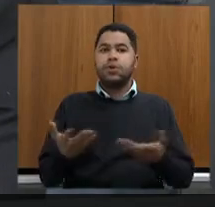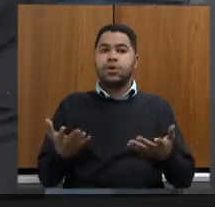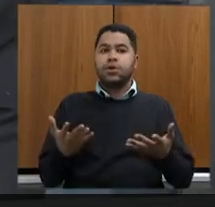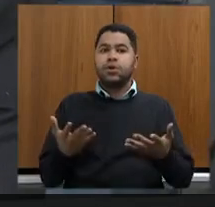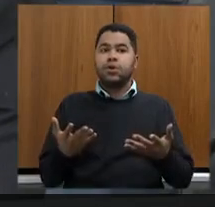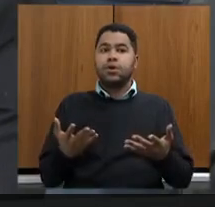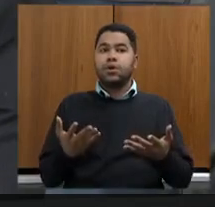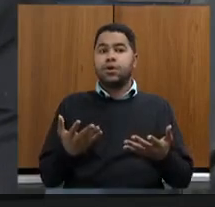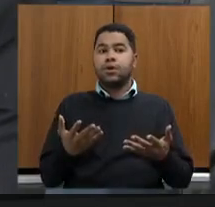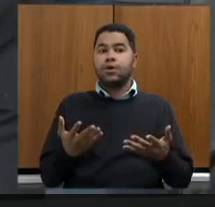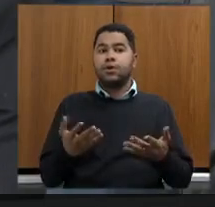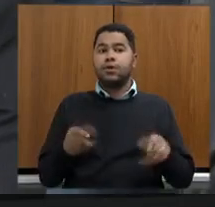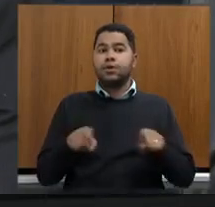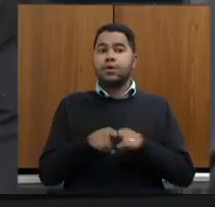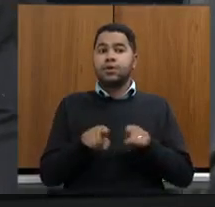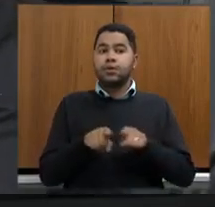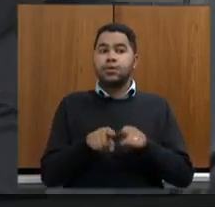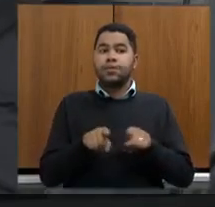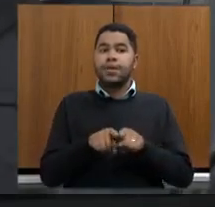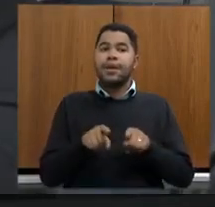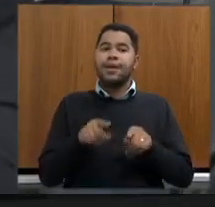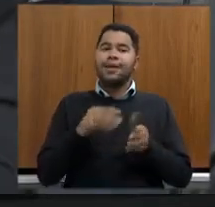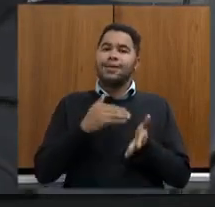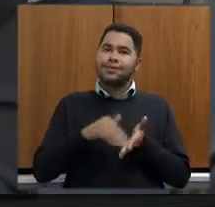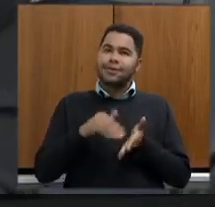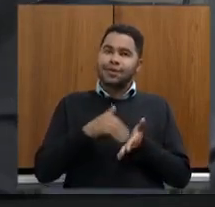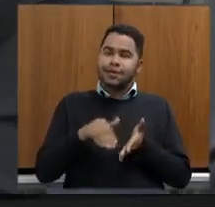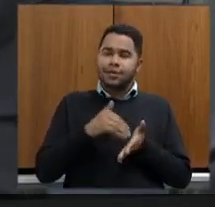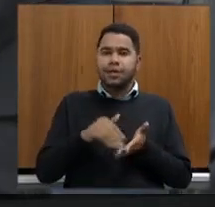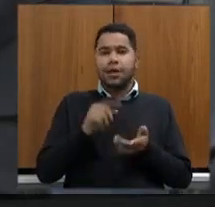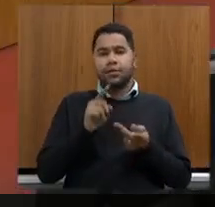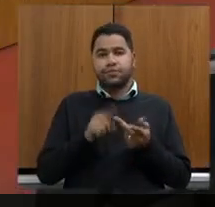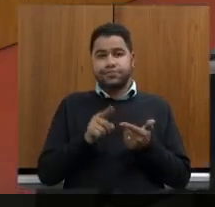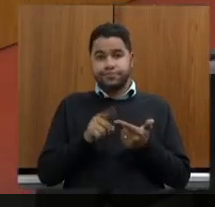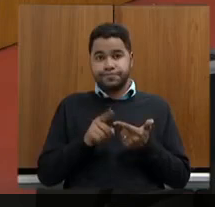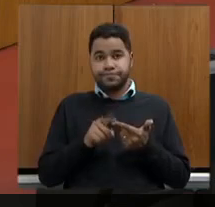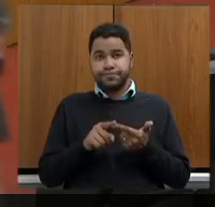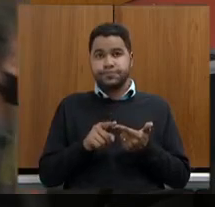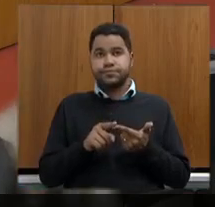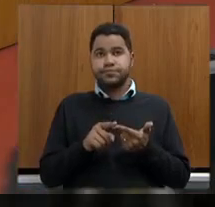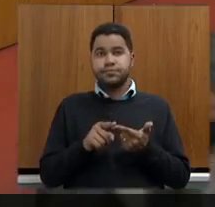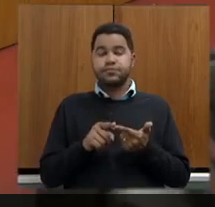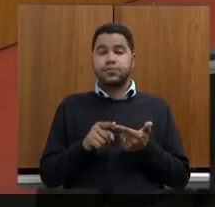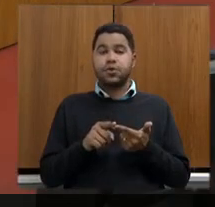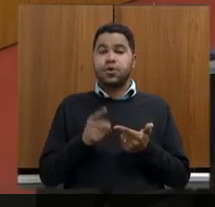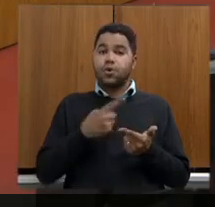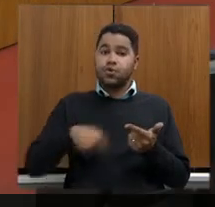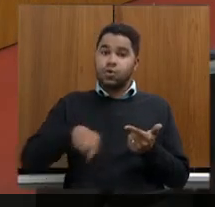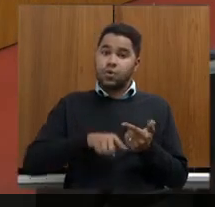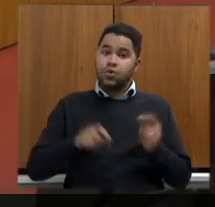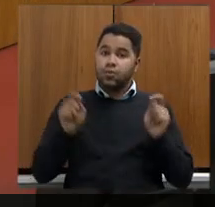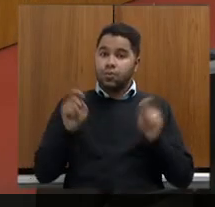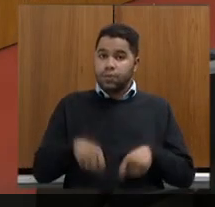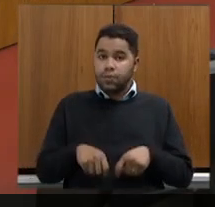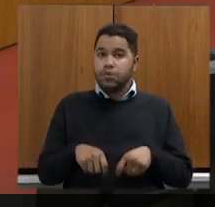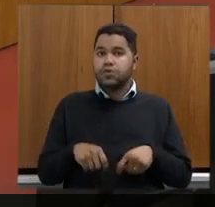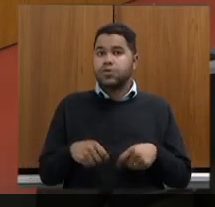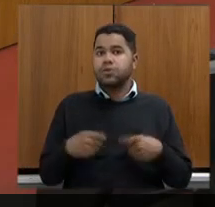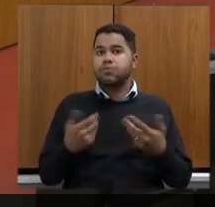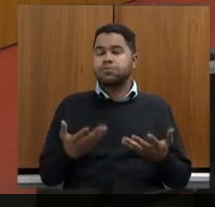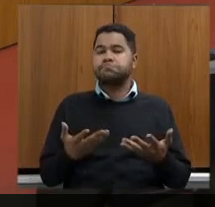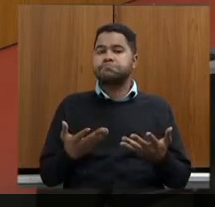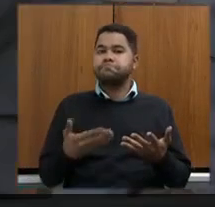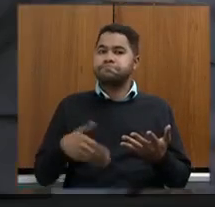né o pedido pra secretária e para o secretário para que nós possamos de uma